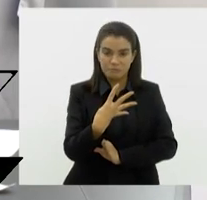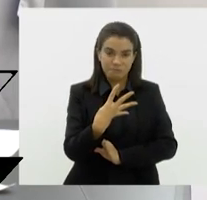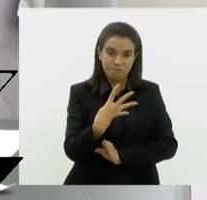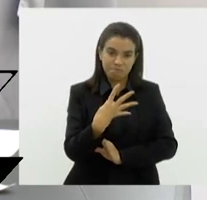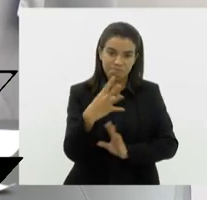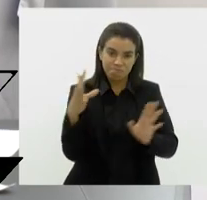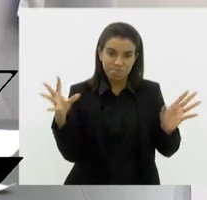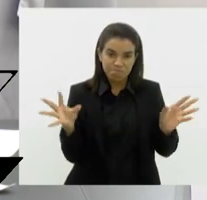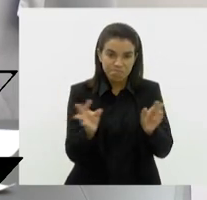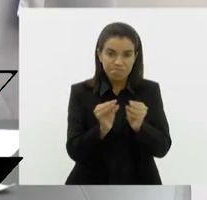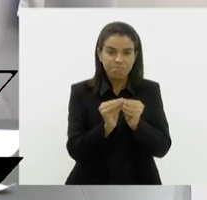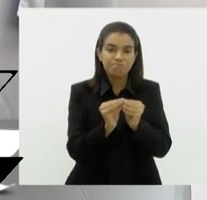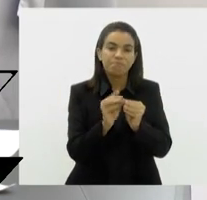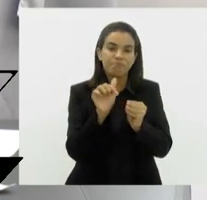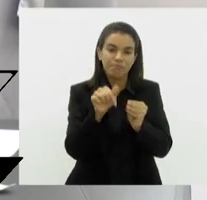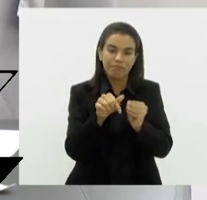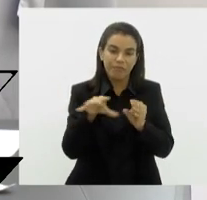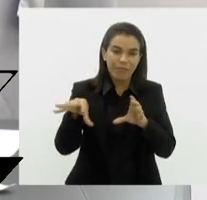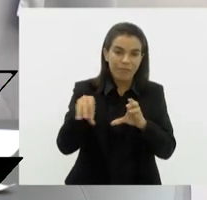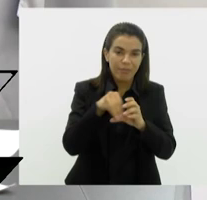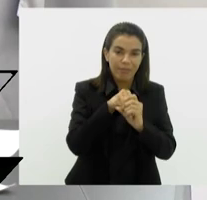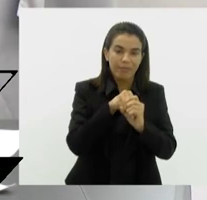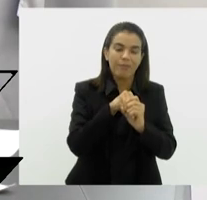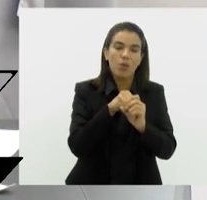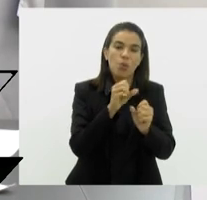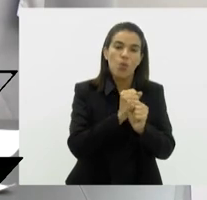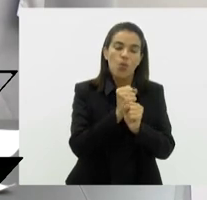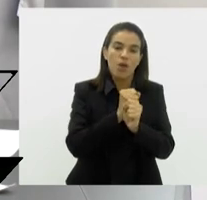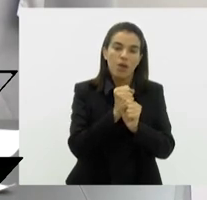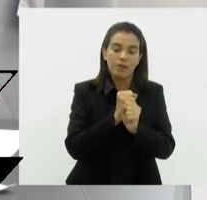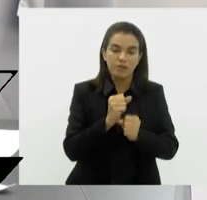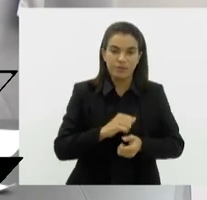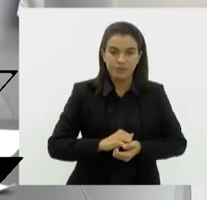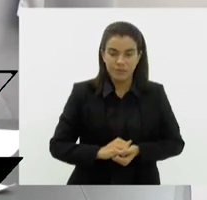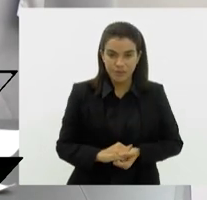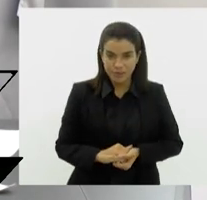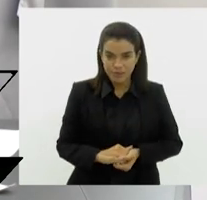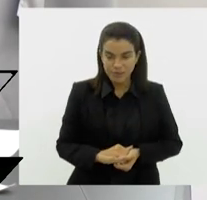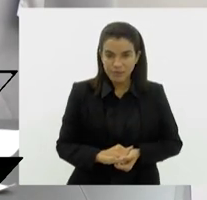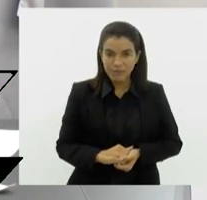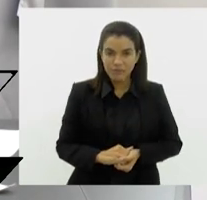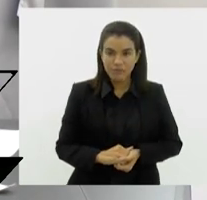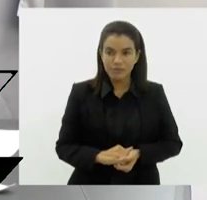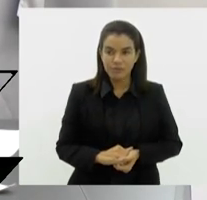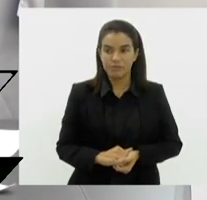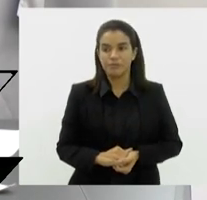está inserido os anos que Vossa Excelência está citando.